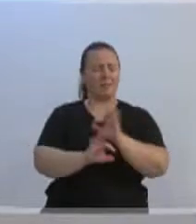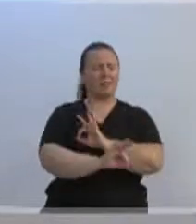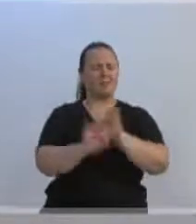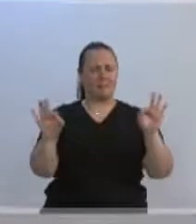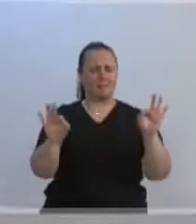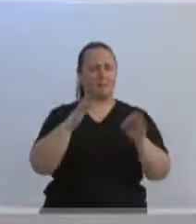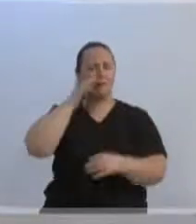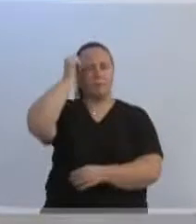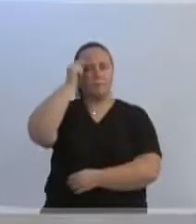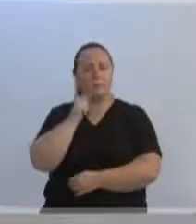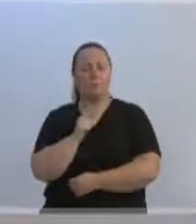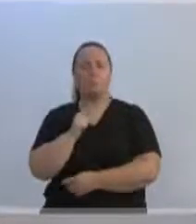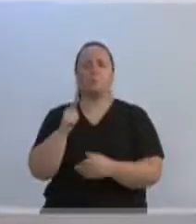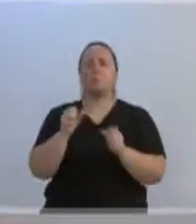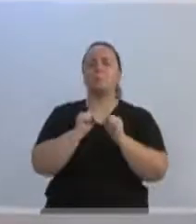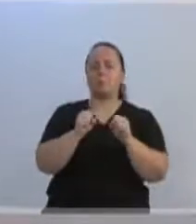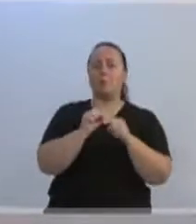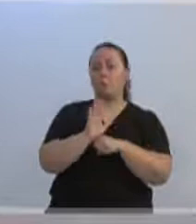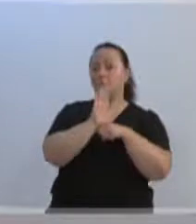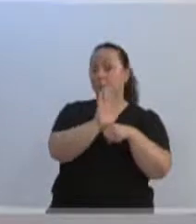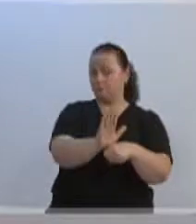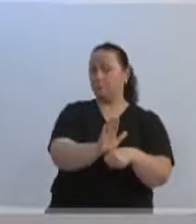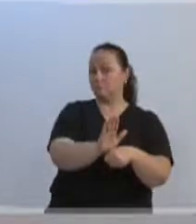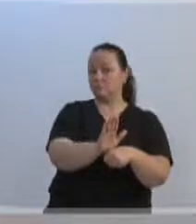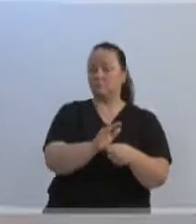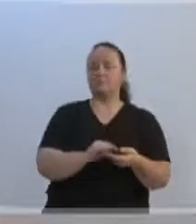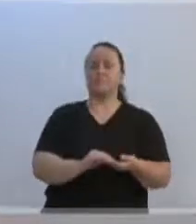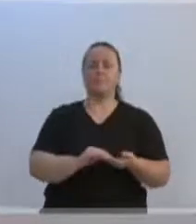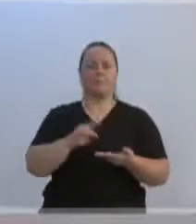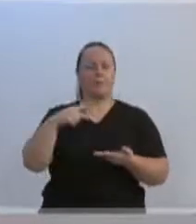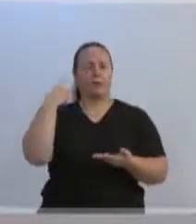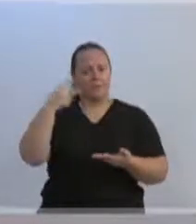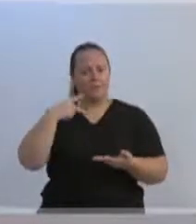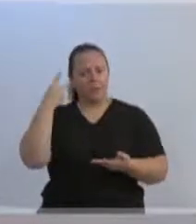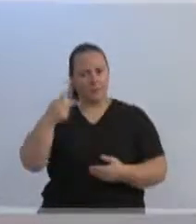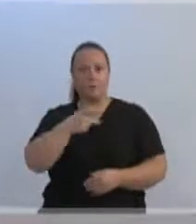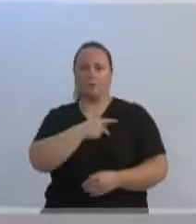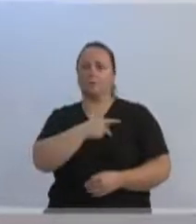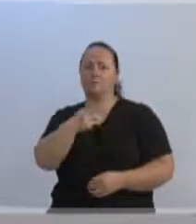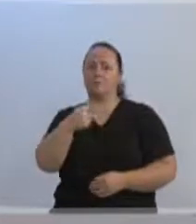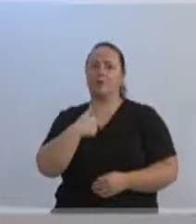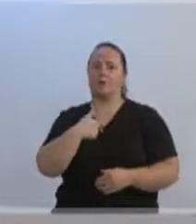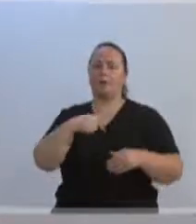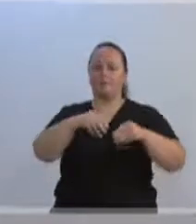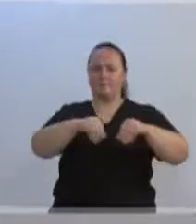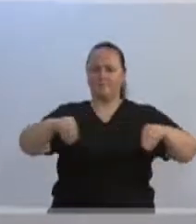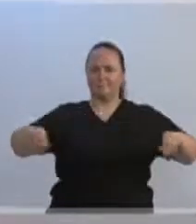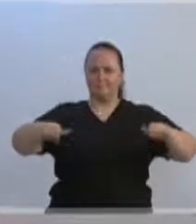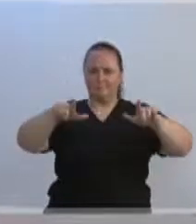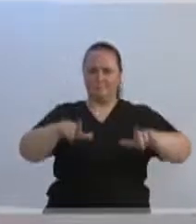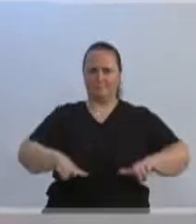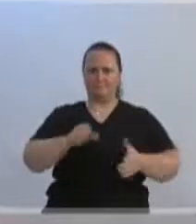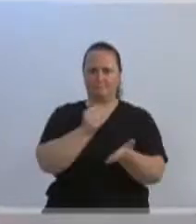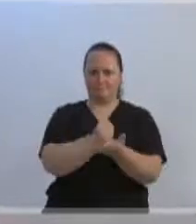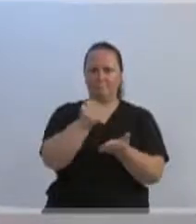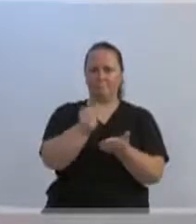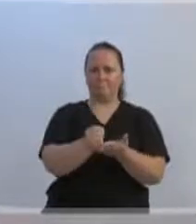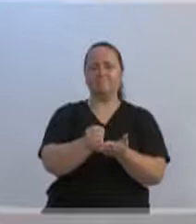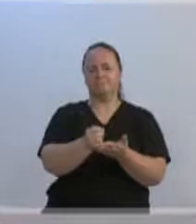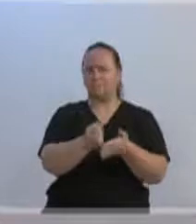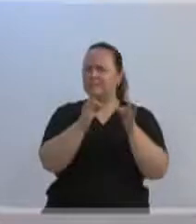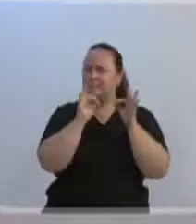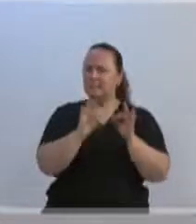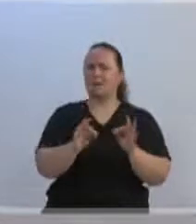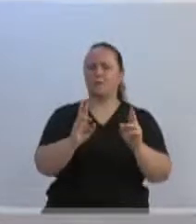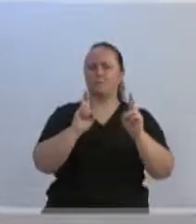fuga e outras instituições que possam colaborar enfim como vereador e presidente da frente parlamentar de regulação fundiária e habitação quero que dê certo embora todos nós saibamos que não